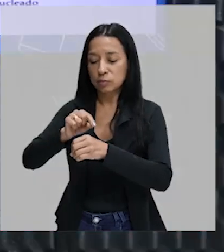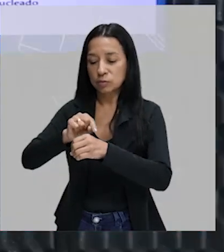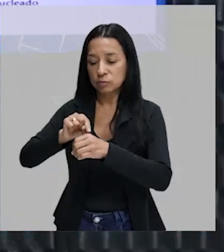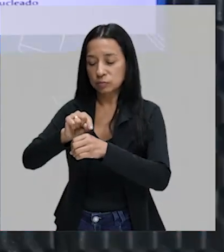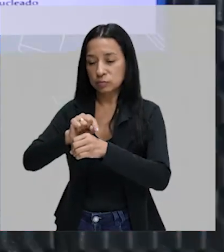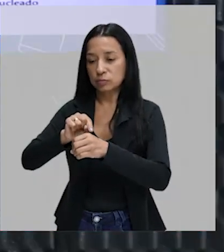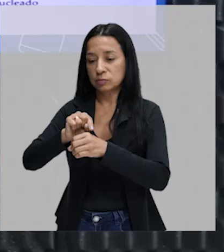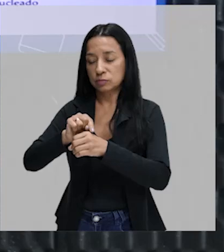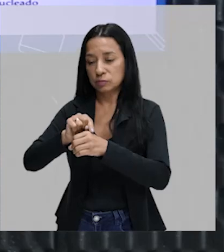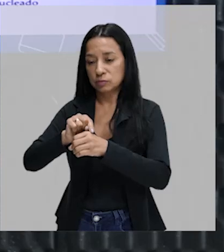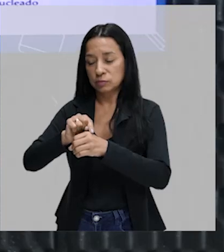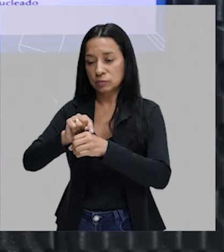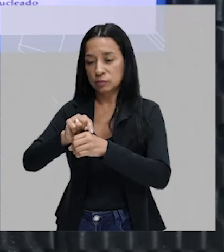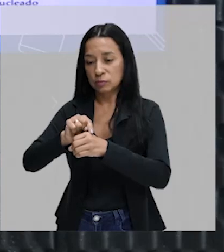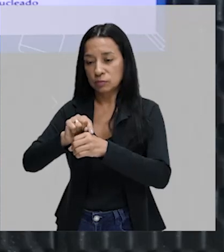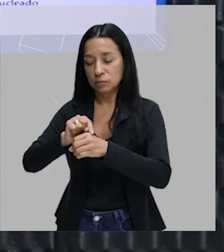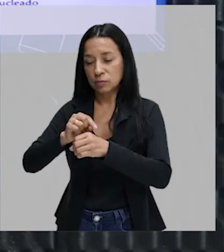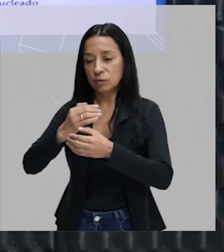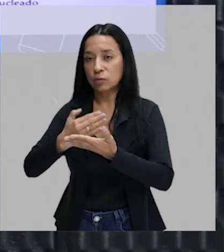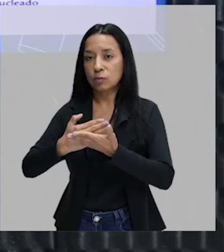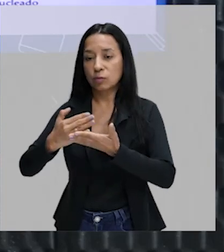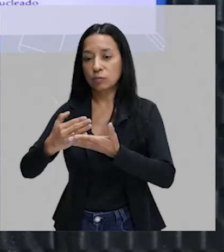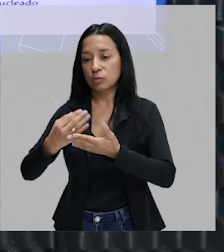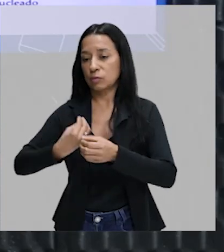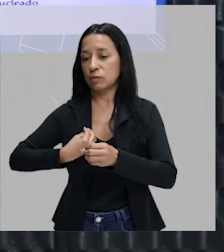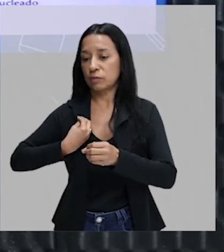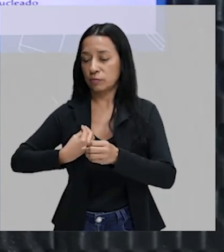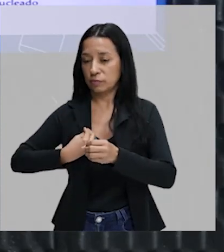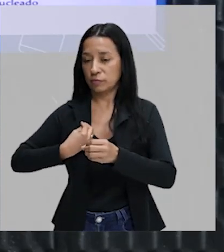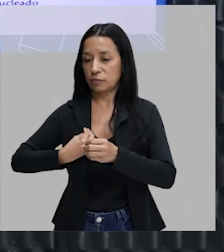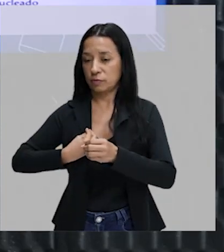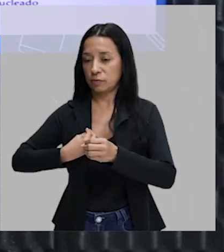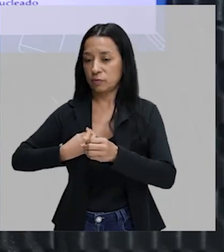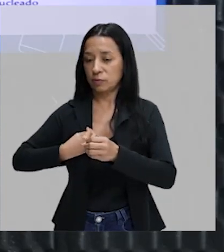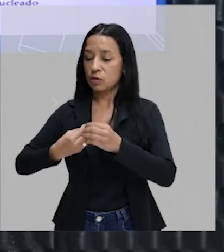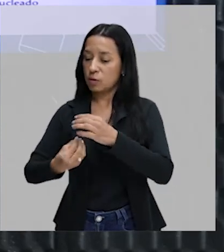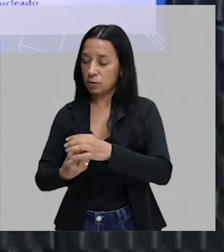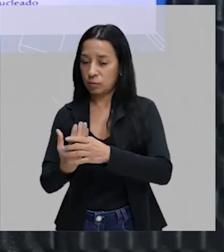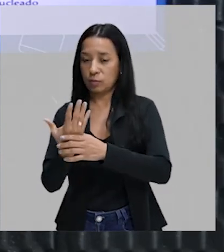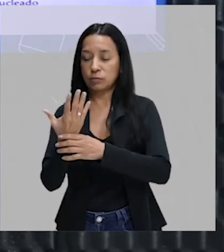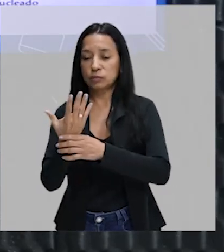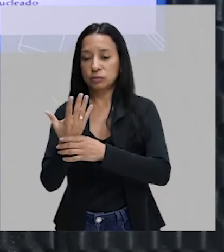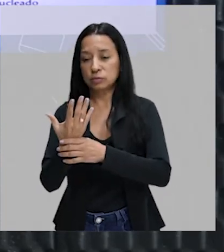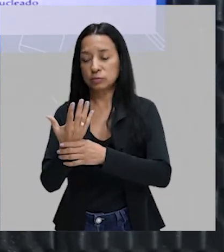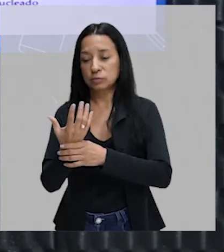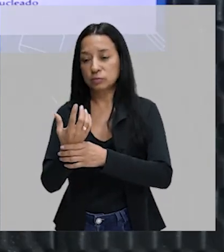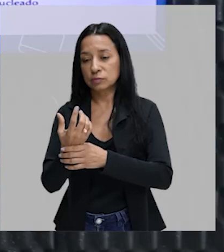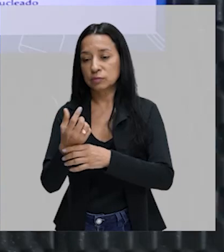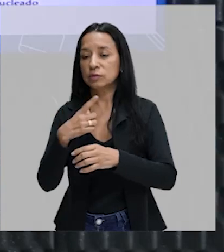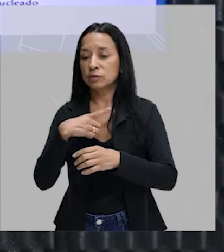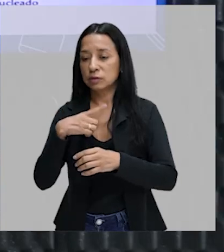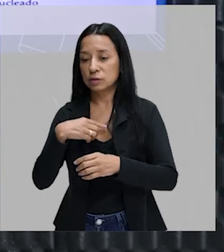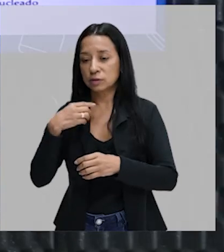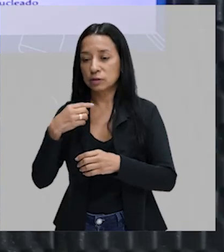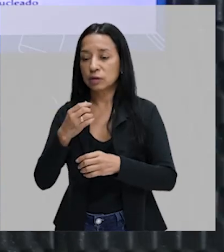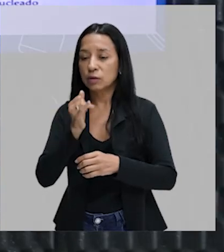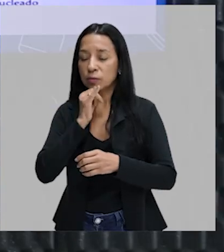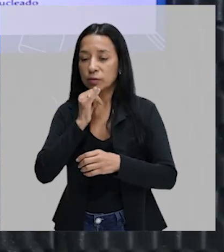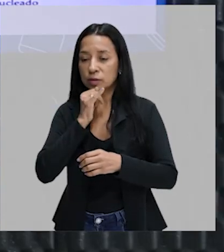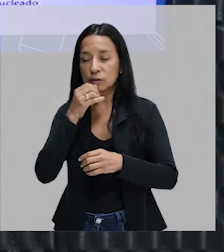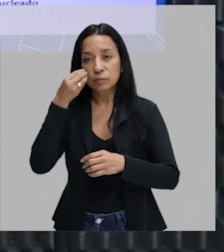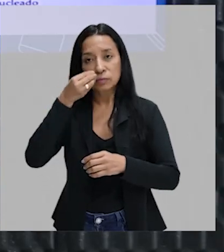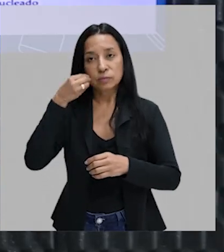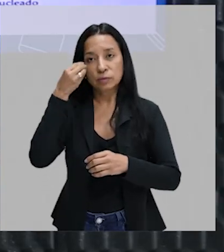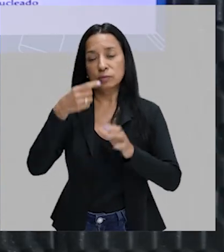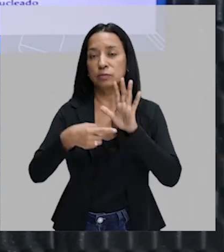o núcleo de uma outra célula passou a sobreviver e se reproduzir. Então, aqui nós temos um exemplo de um experimento